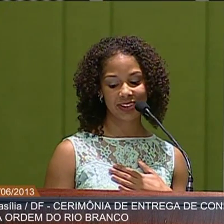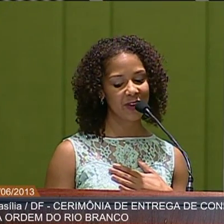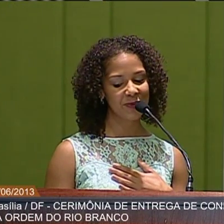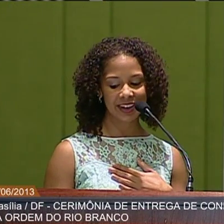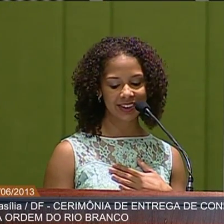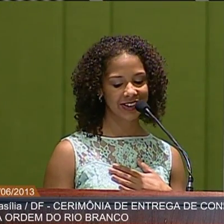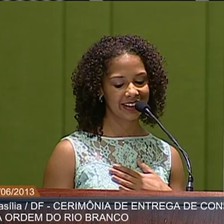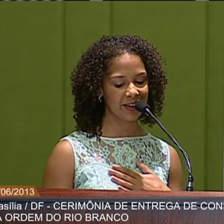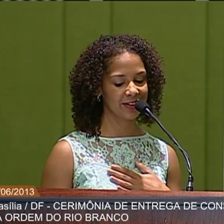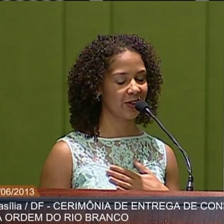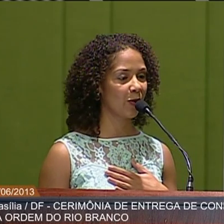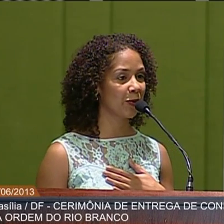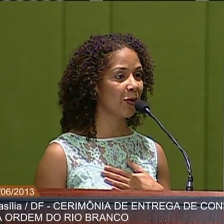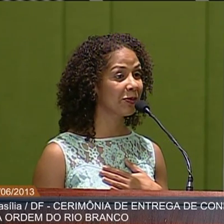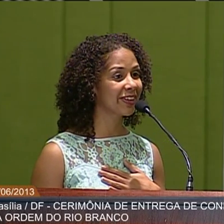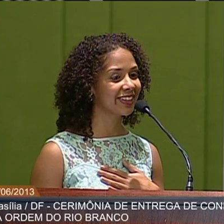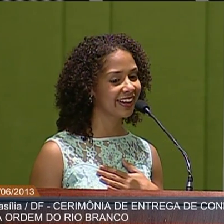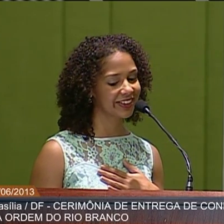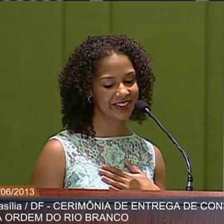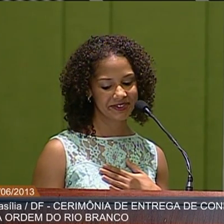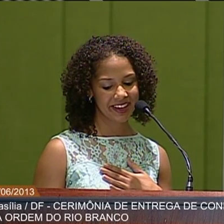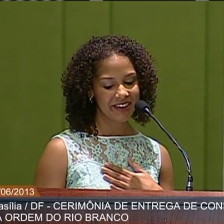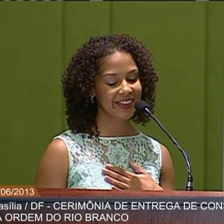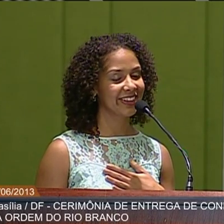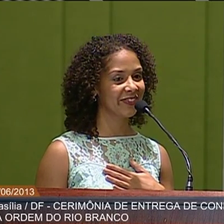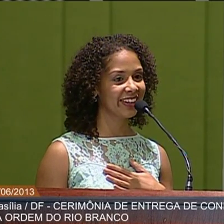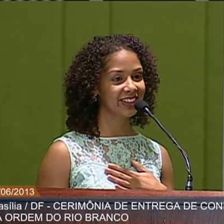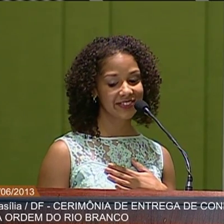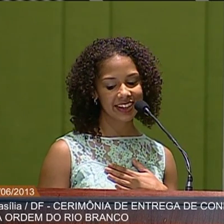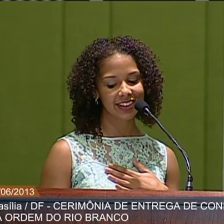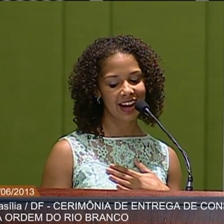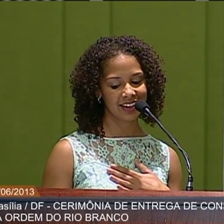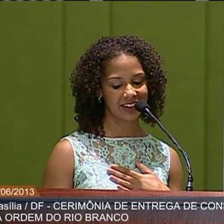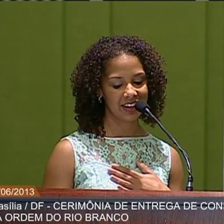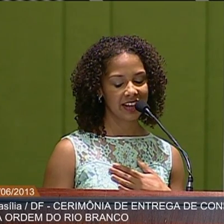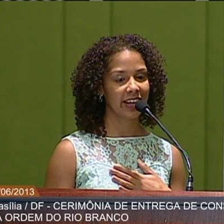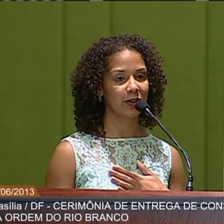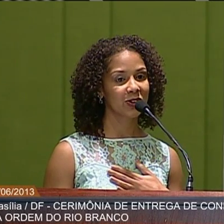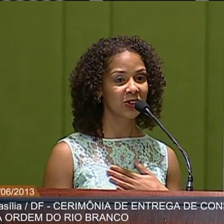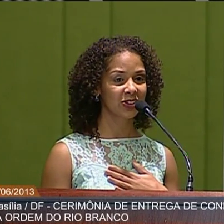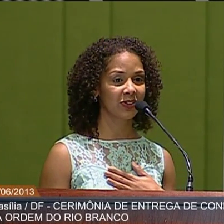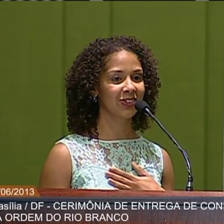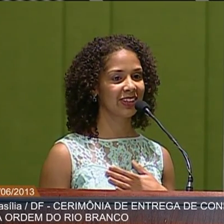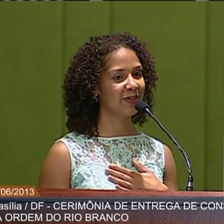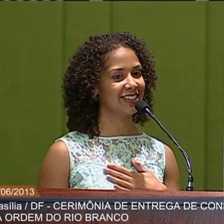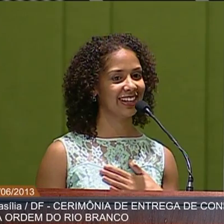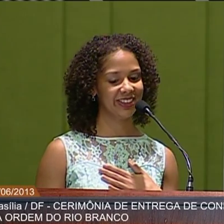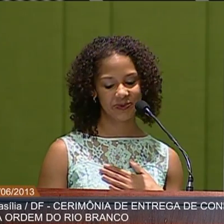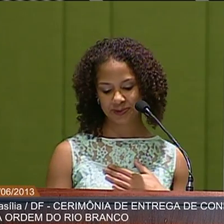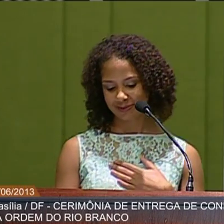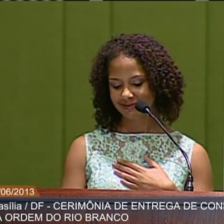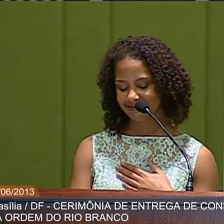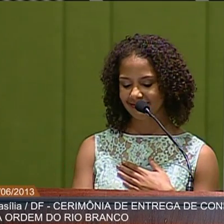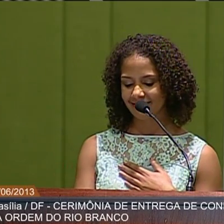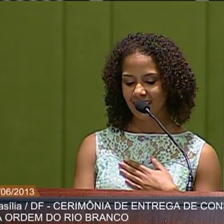representativo não apenas do que temos em comum como brasileiros, mas também da diversidade que é constitutiva do ser